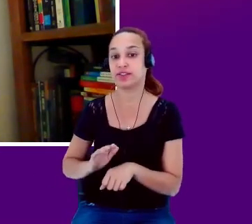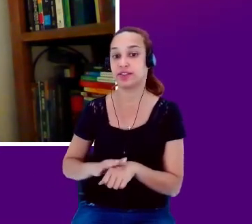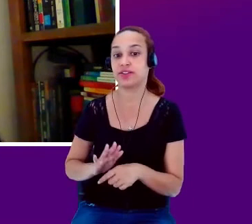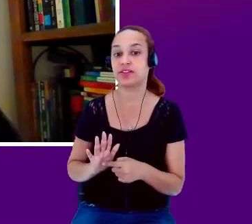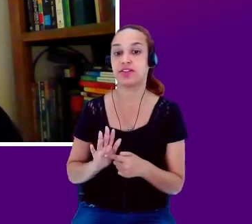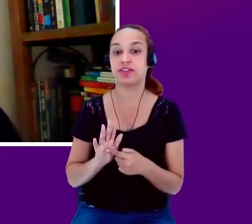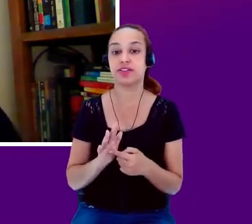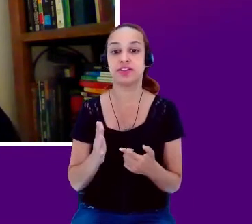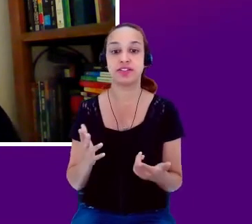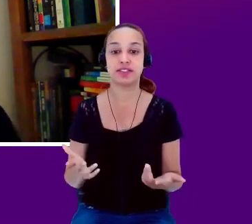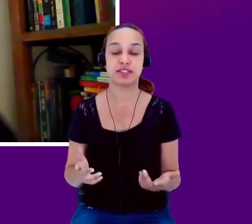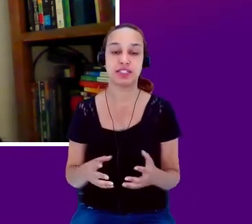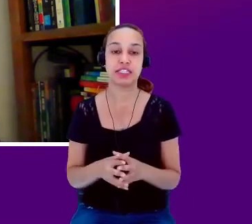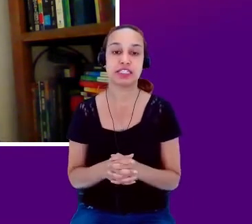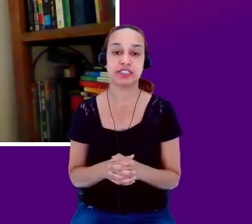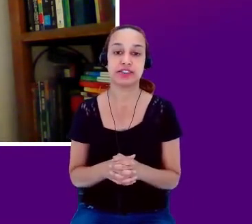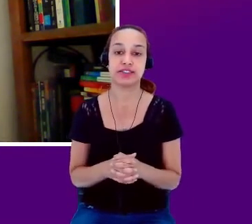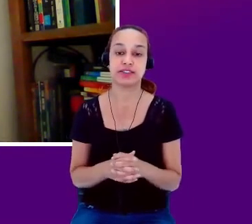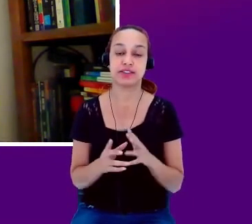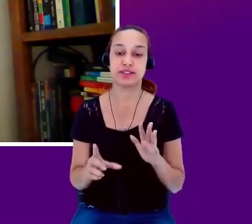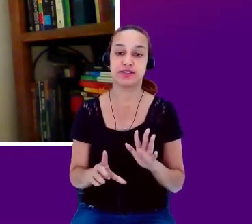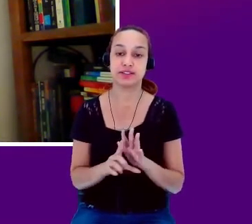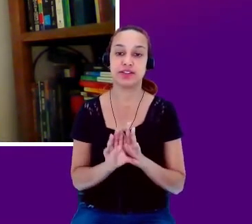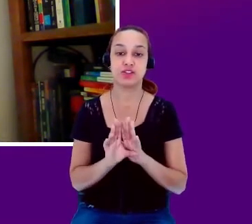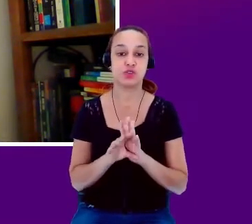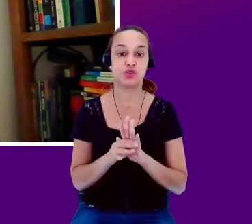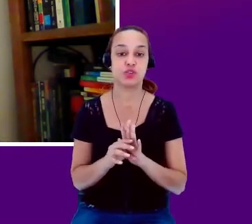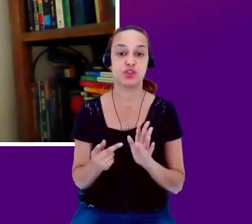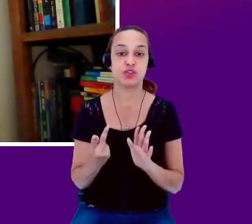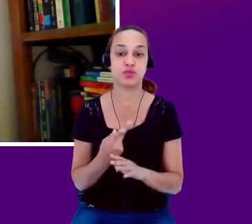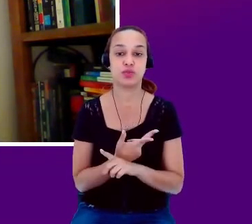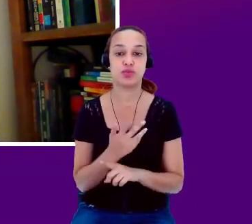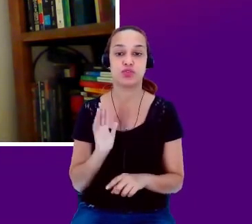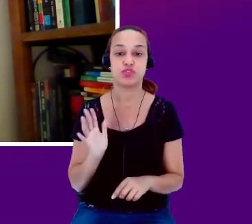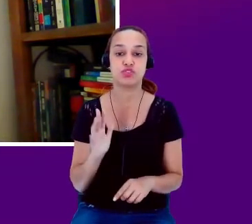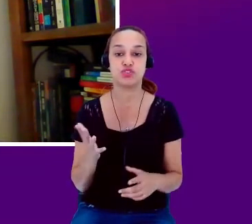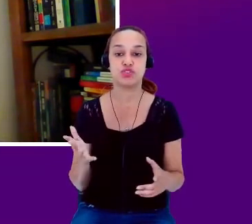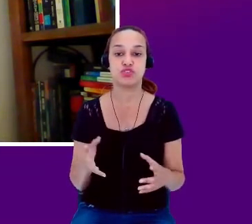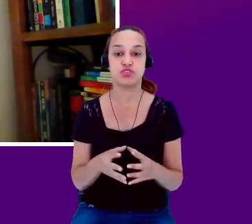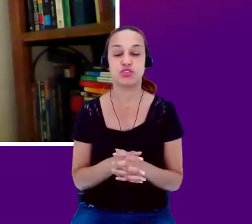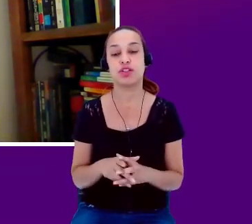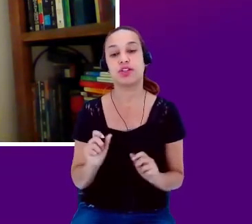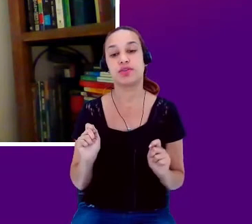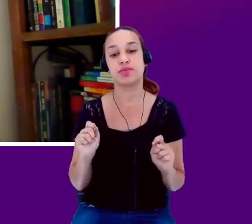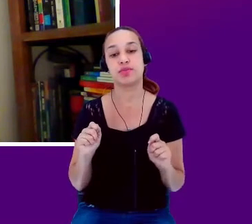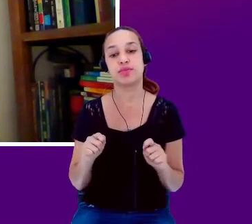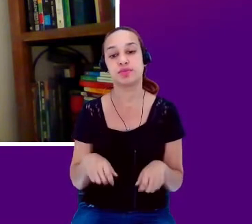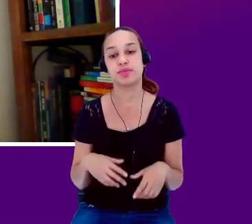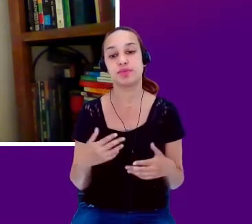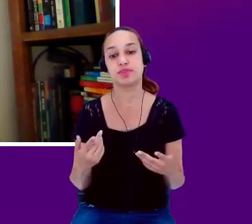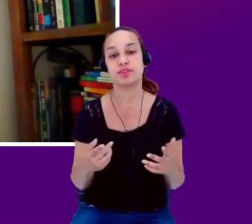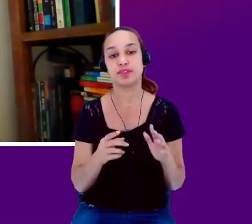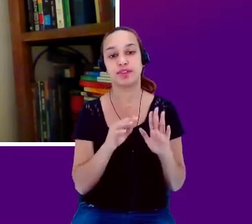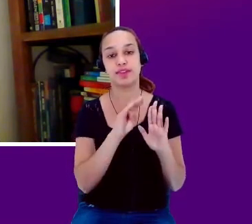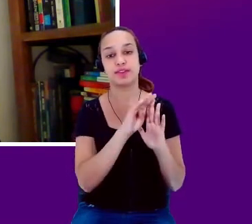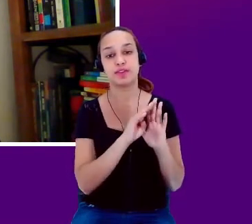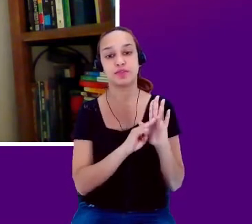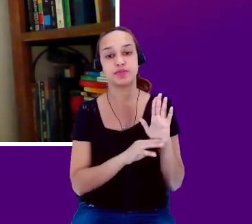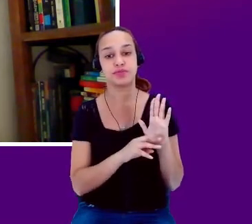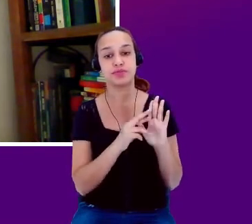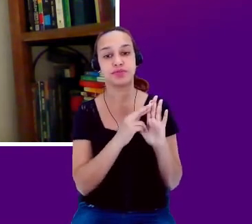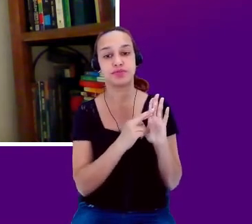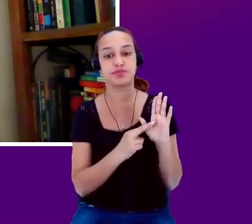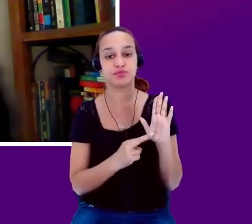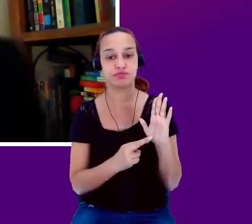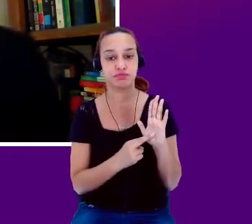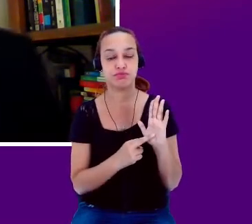norma que já parte de conceitos pré-estabelecidos, se coloca essa possibilidade do regulado